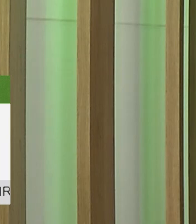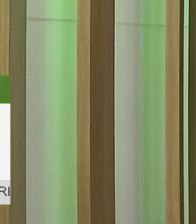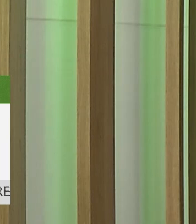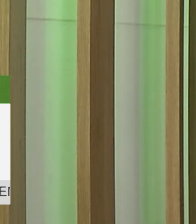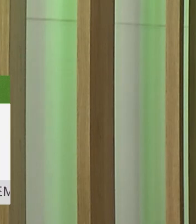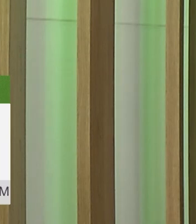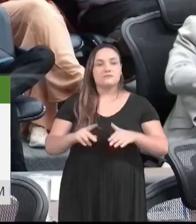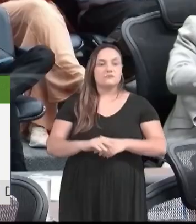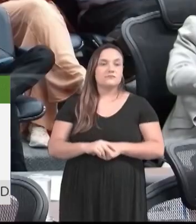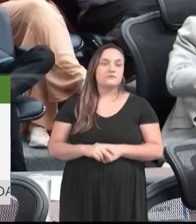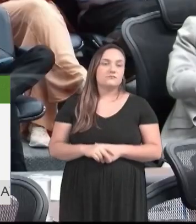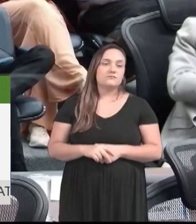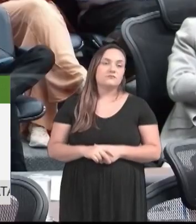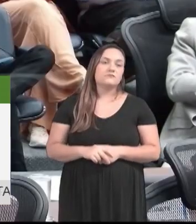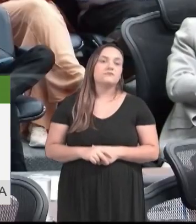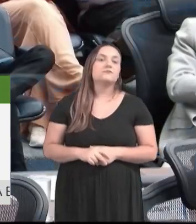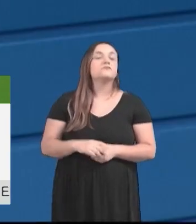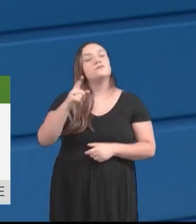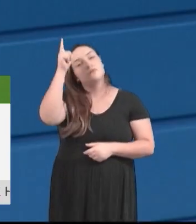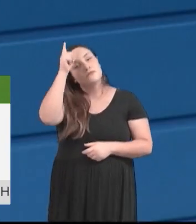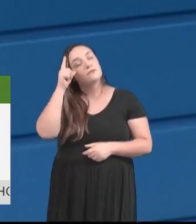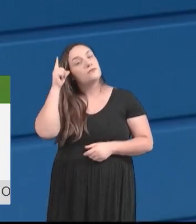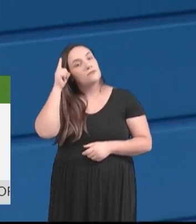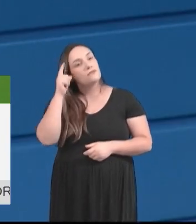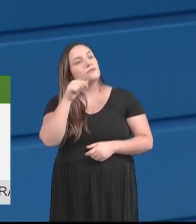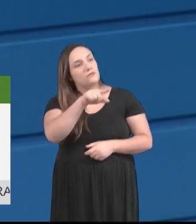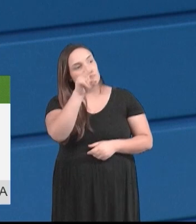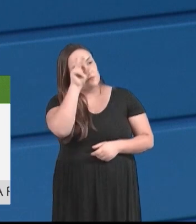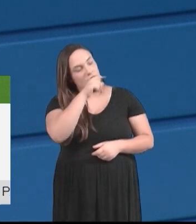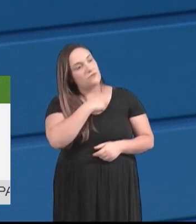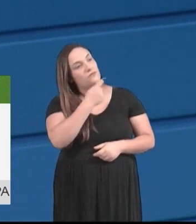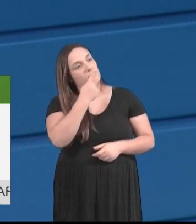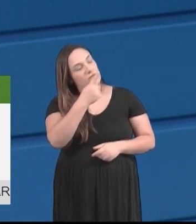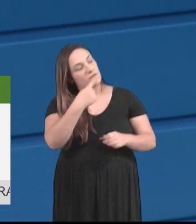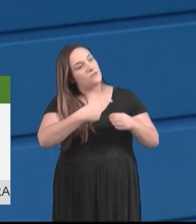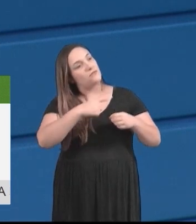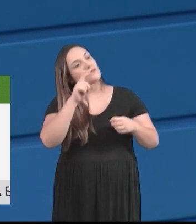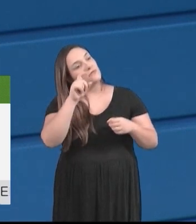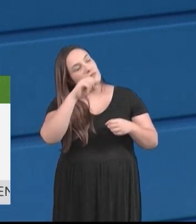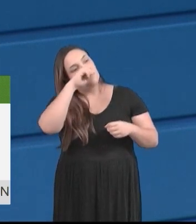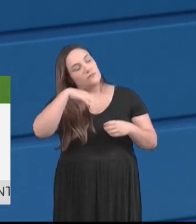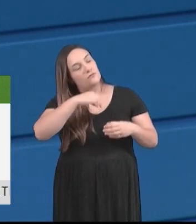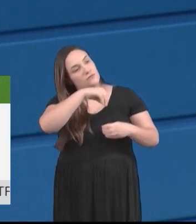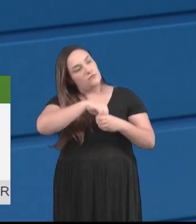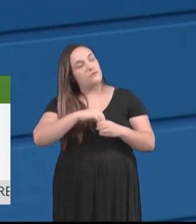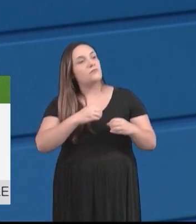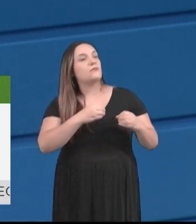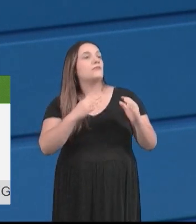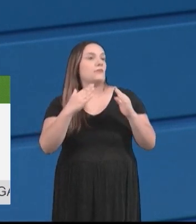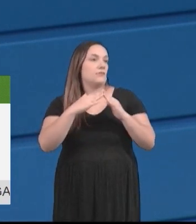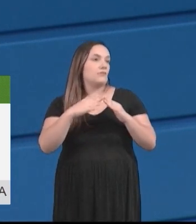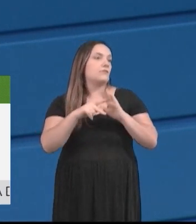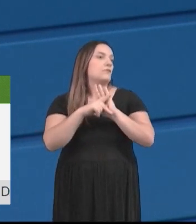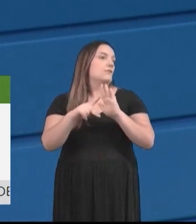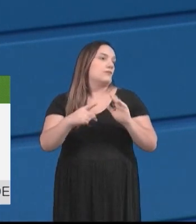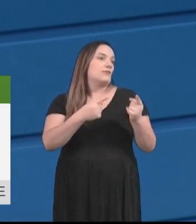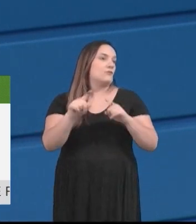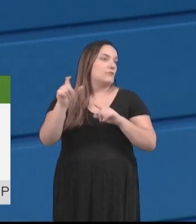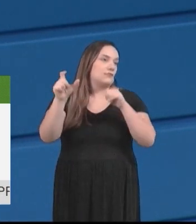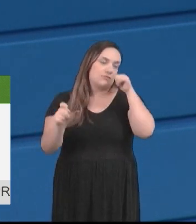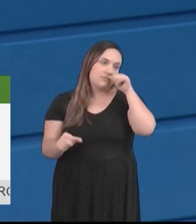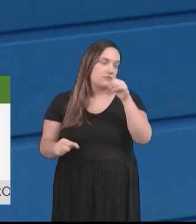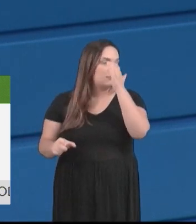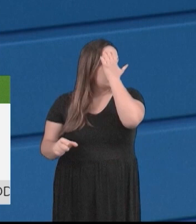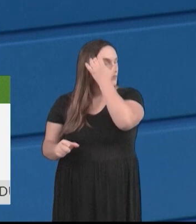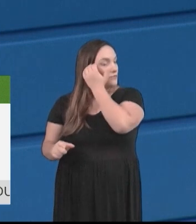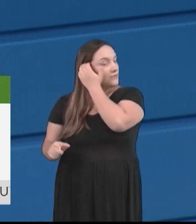esse problema. Com relação a Dourados, a questão da violência doméstica, dos boletins de ocorrência represados, e